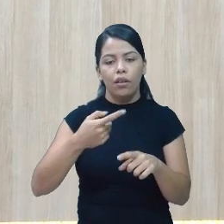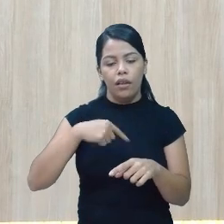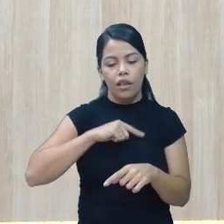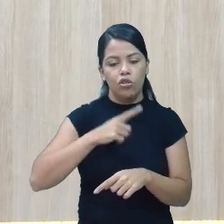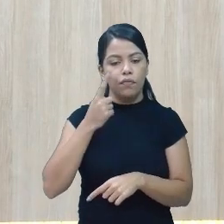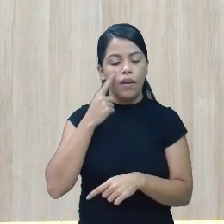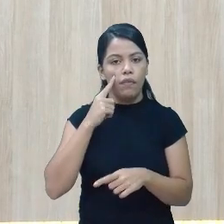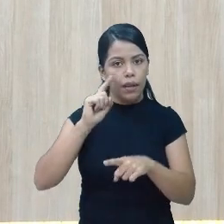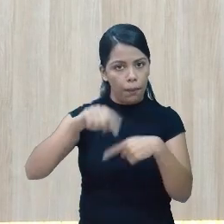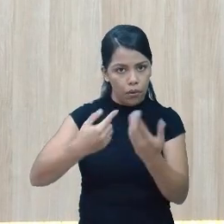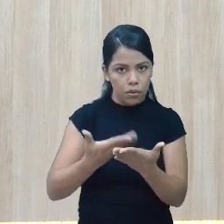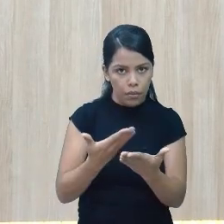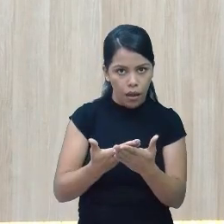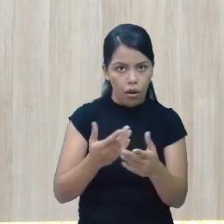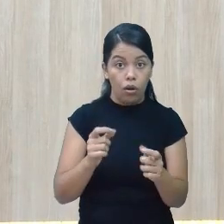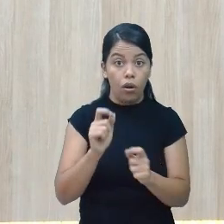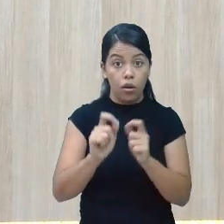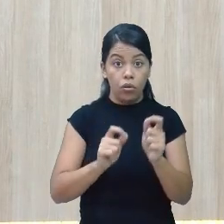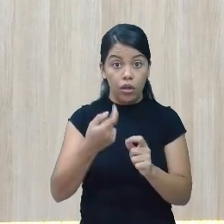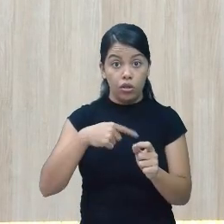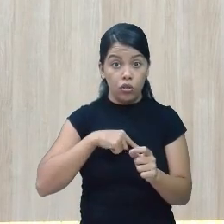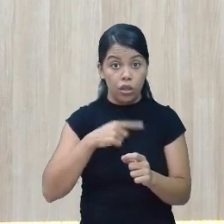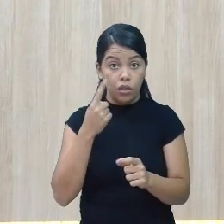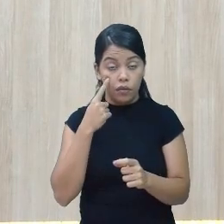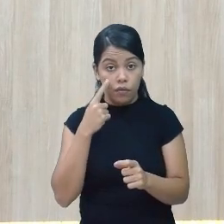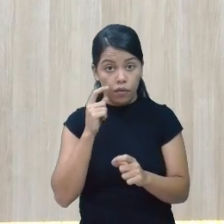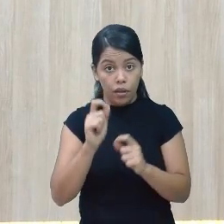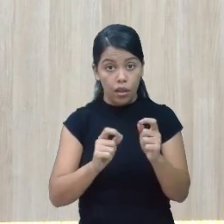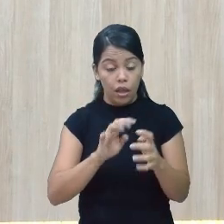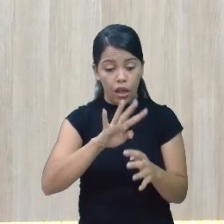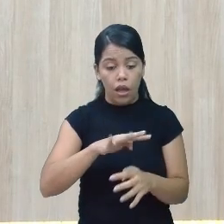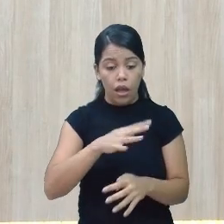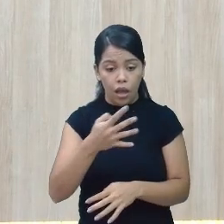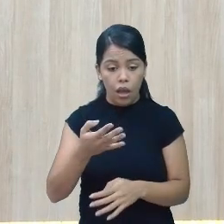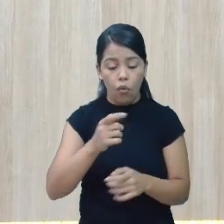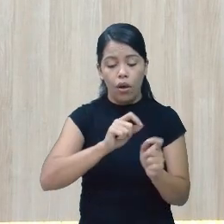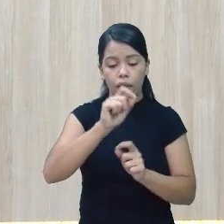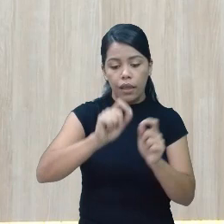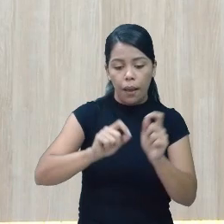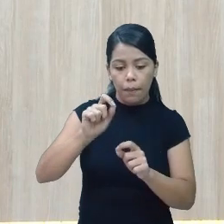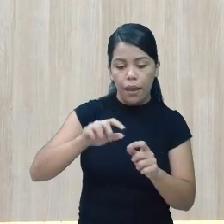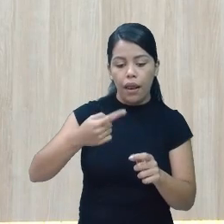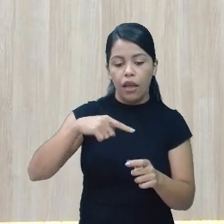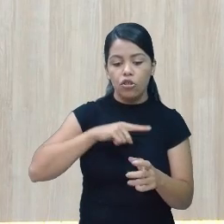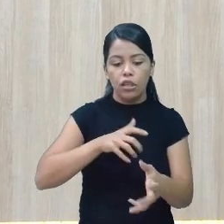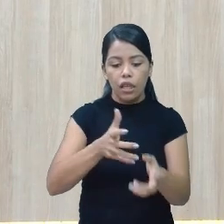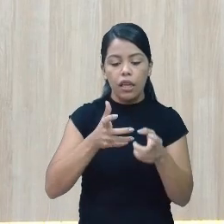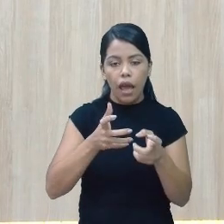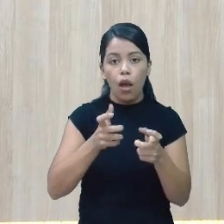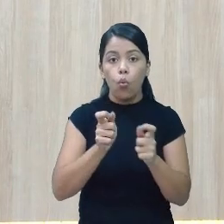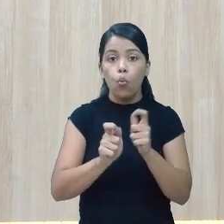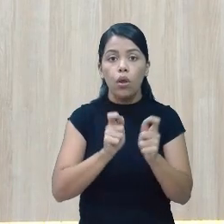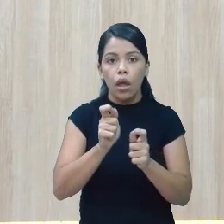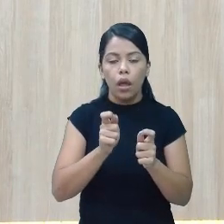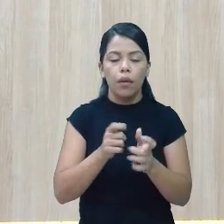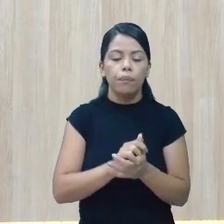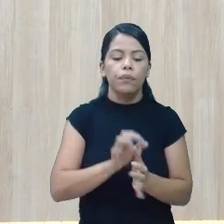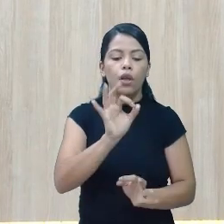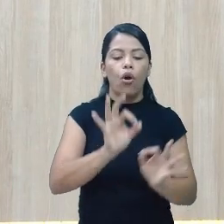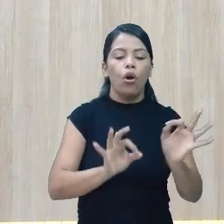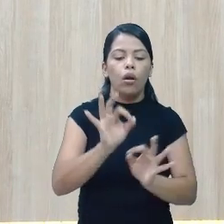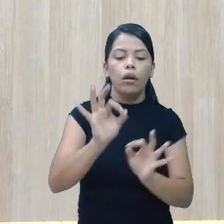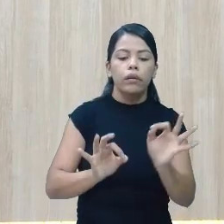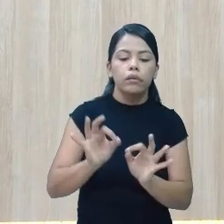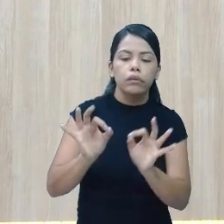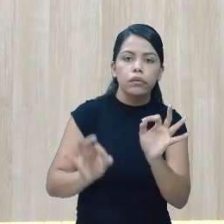que quando a gente utiliza gráficos e tabelas, a gente está tentando organizar dados e informações. E essas quantidades